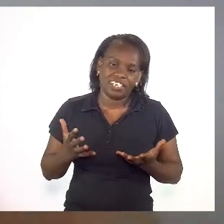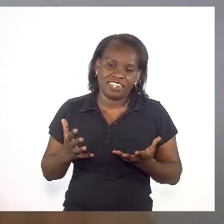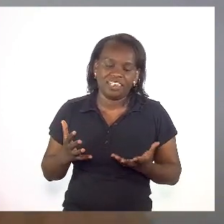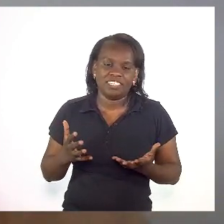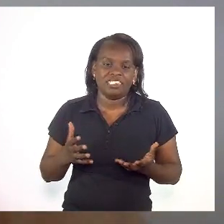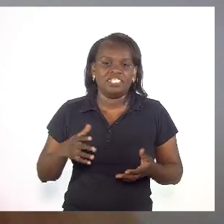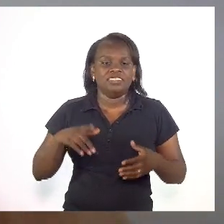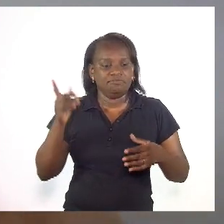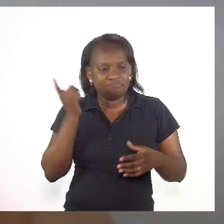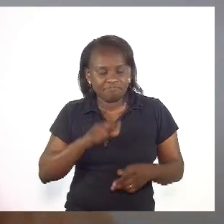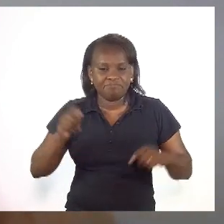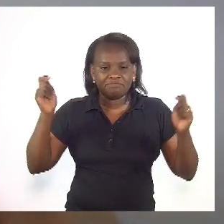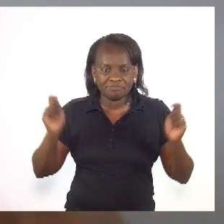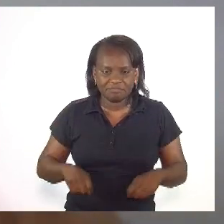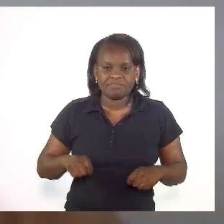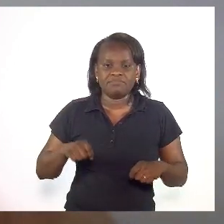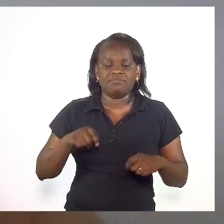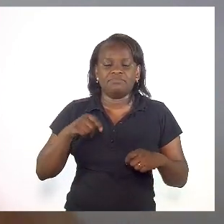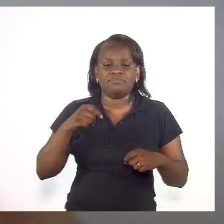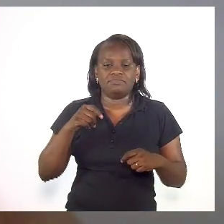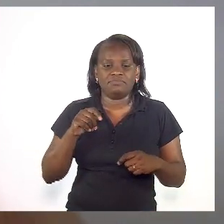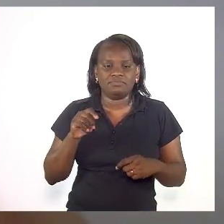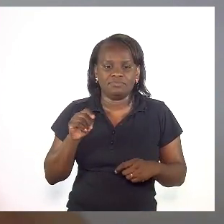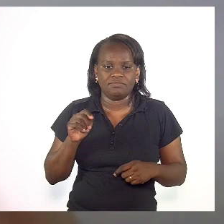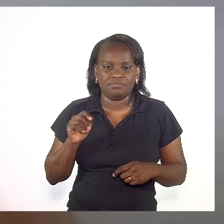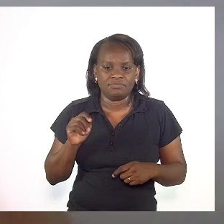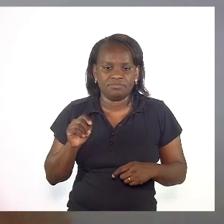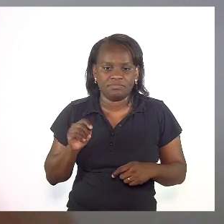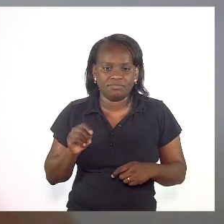que estivéssemos diante de